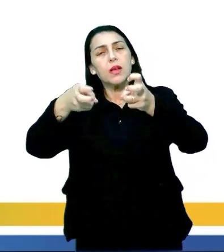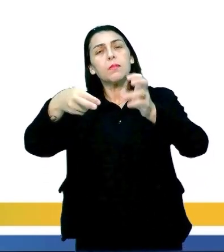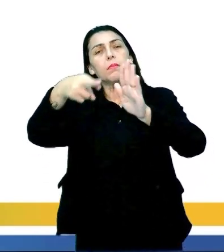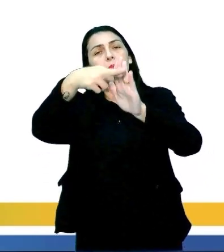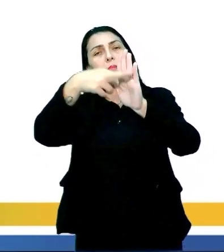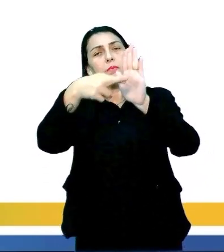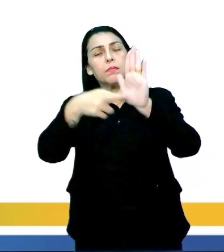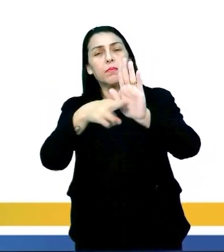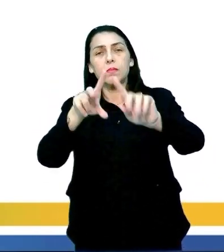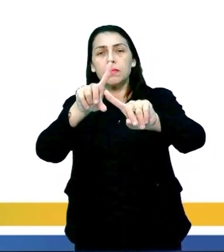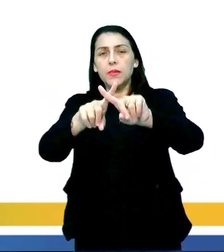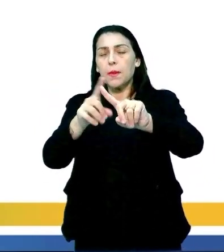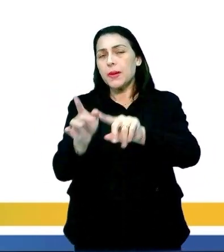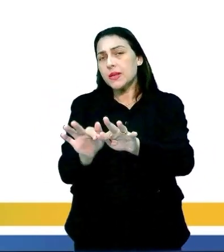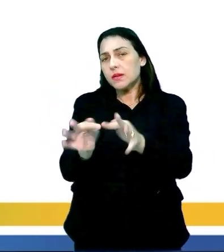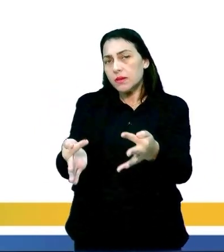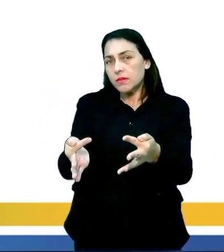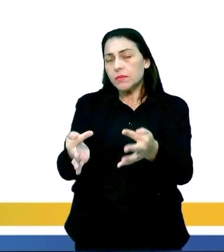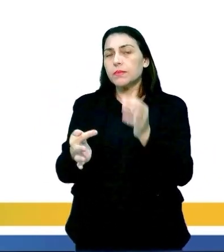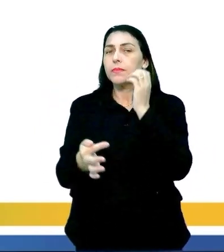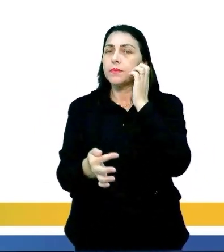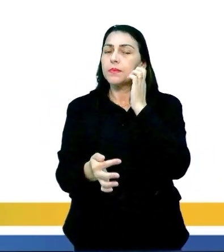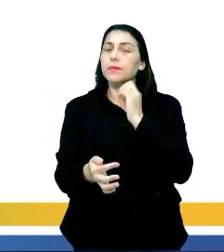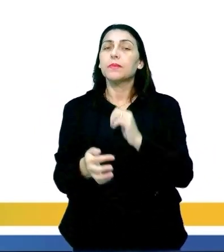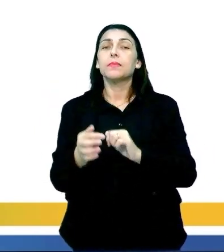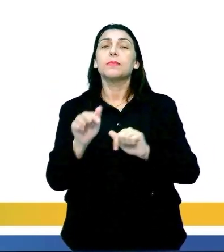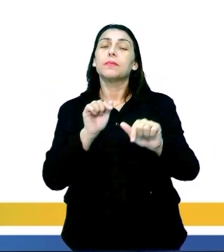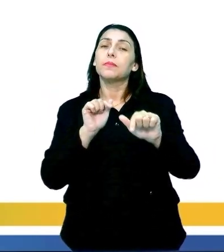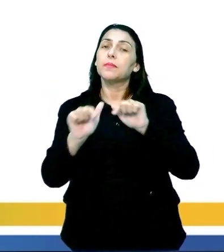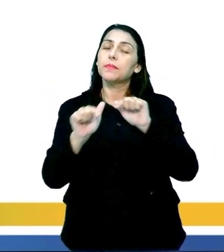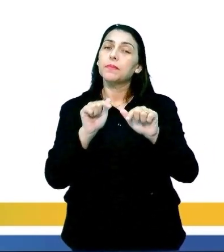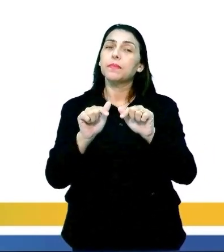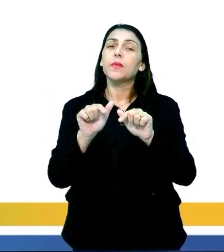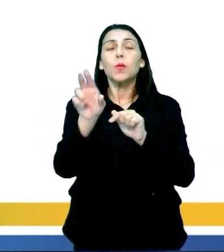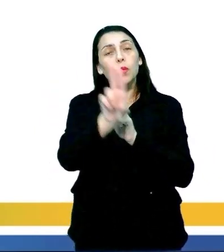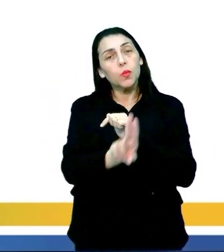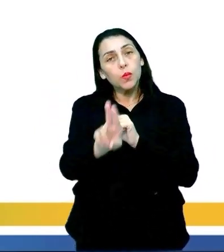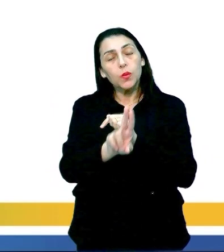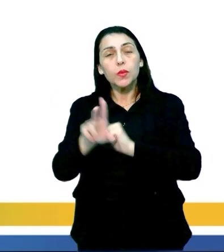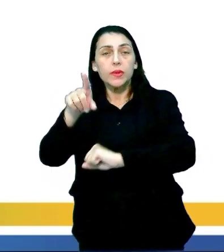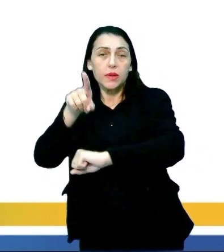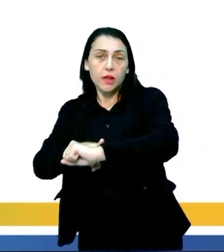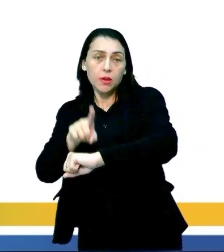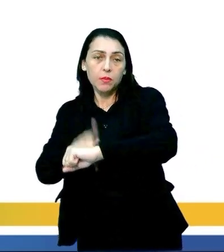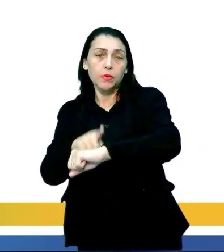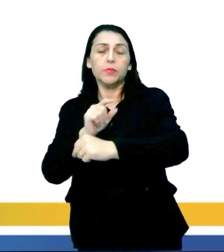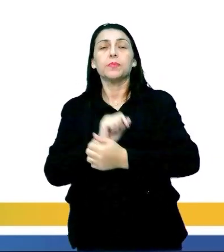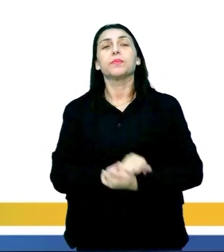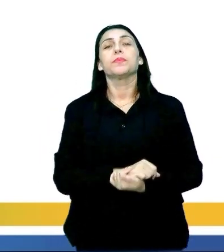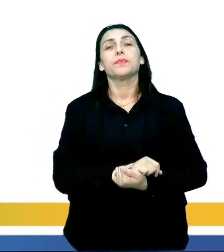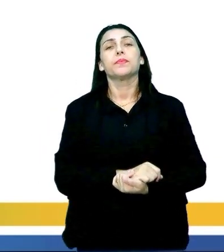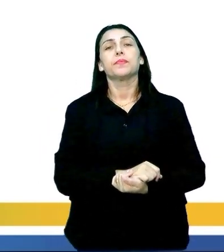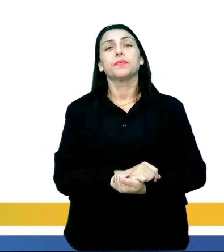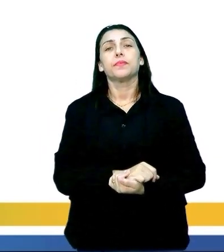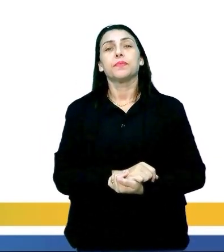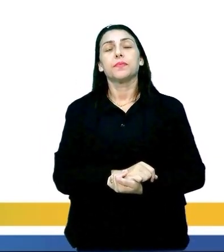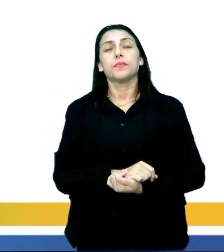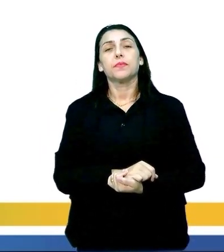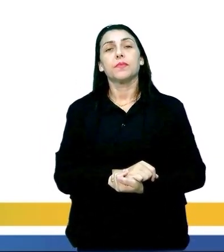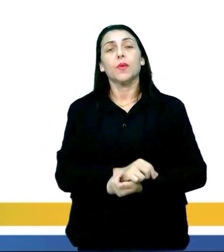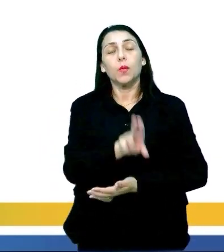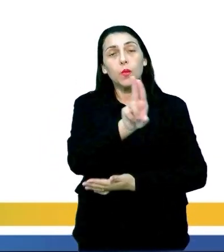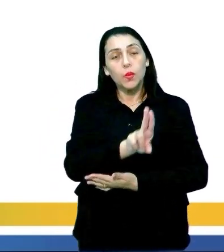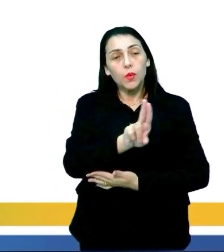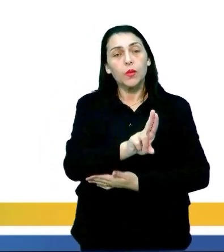de 3, que é uma coisa mais simples. Vamos trabalhar consumo e tempo. No caso aí nós